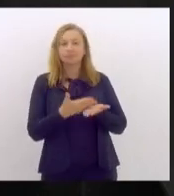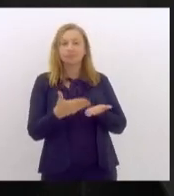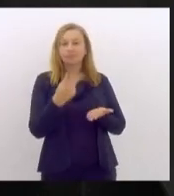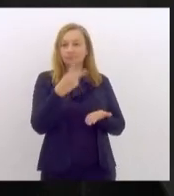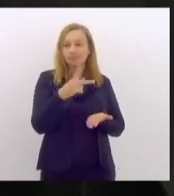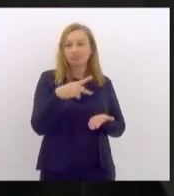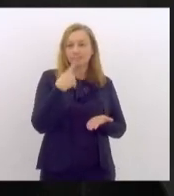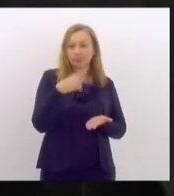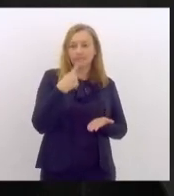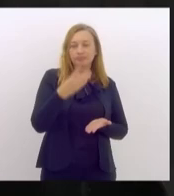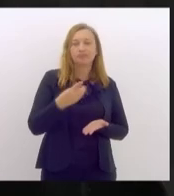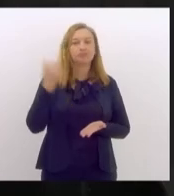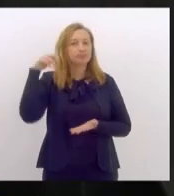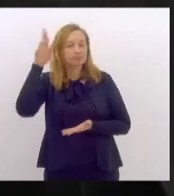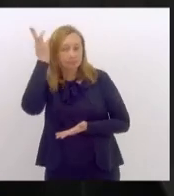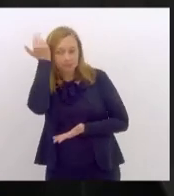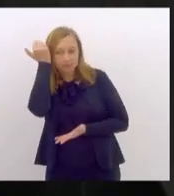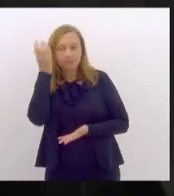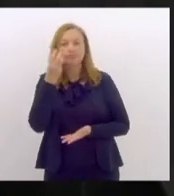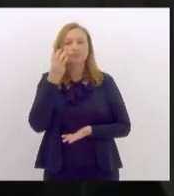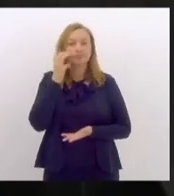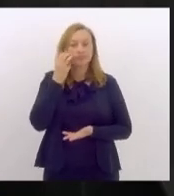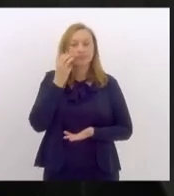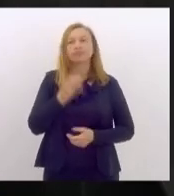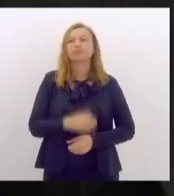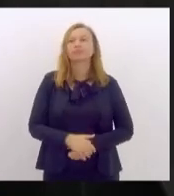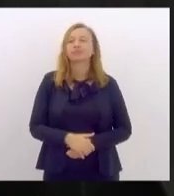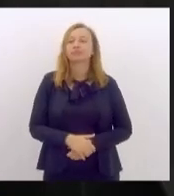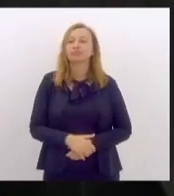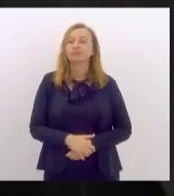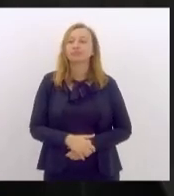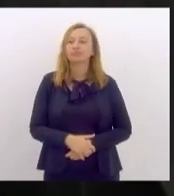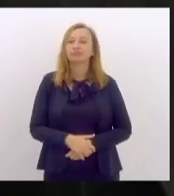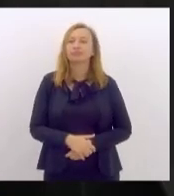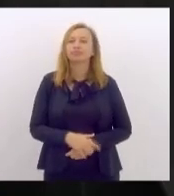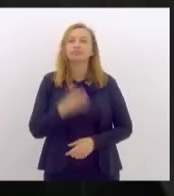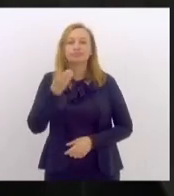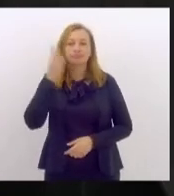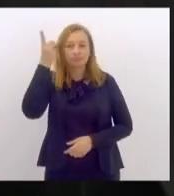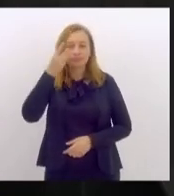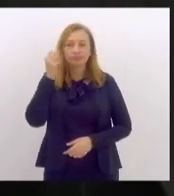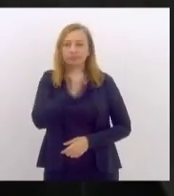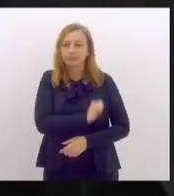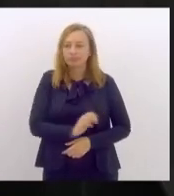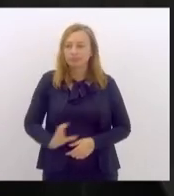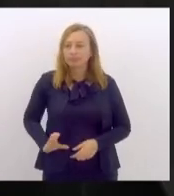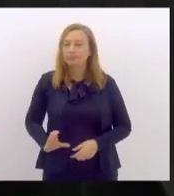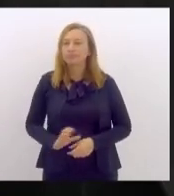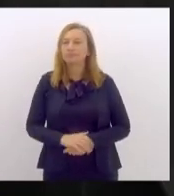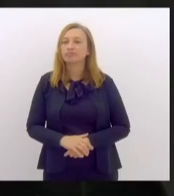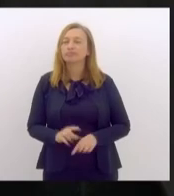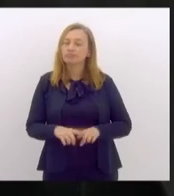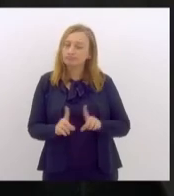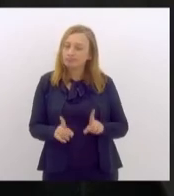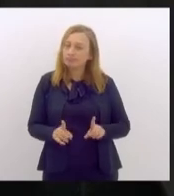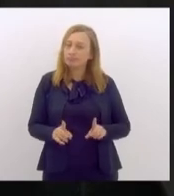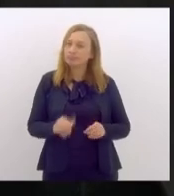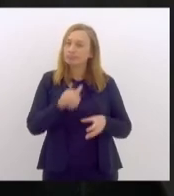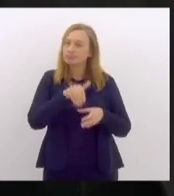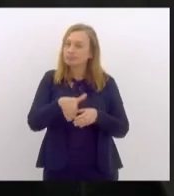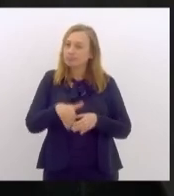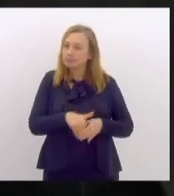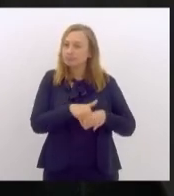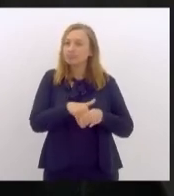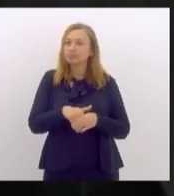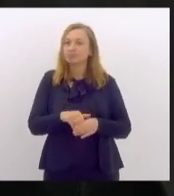fala do deputado heliomar Deputado valdec até mesmo Deputado André Siciliano mas que nessas eleições